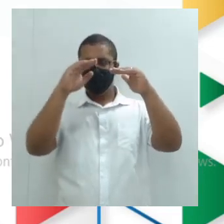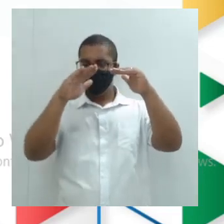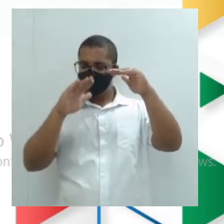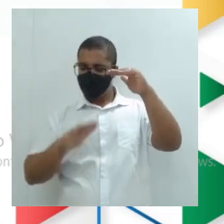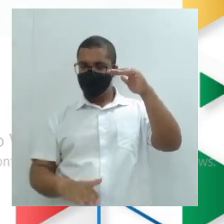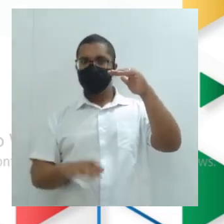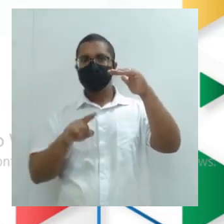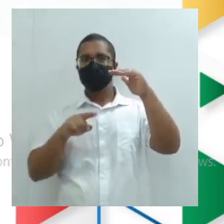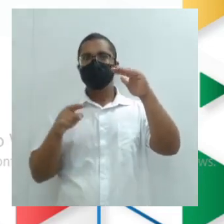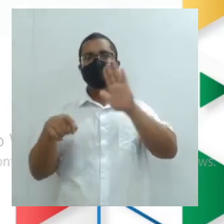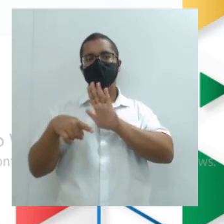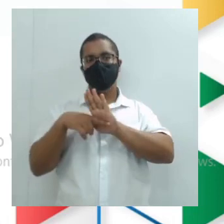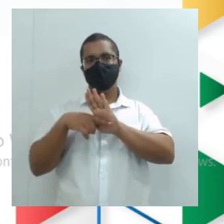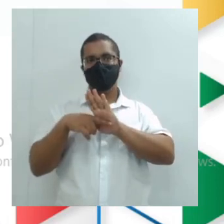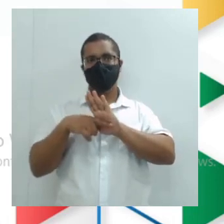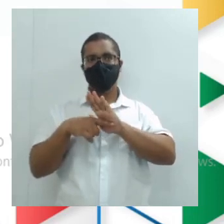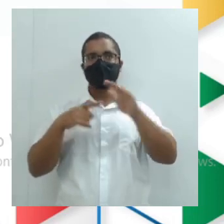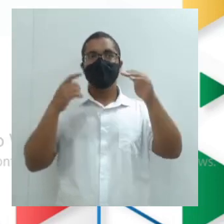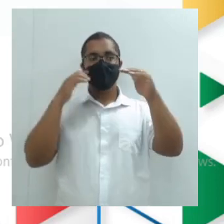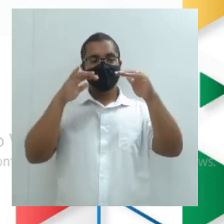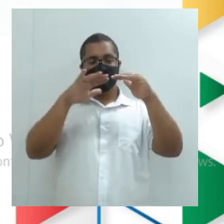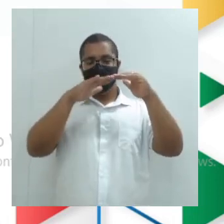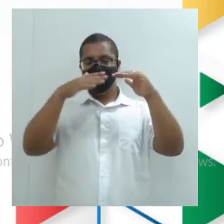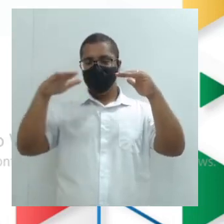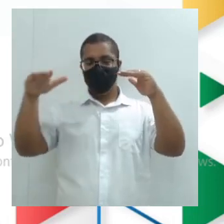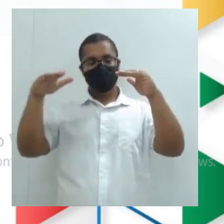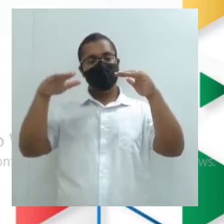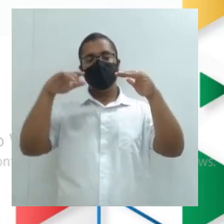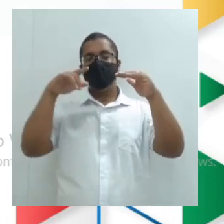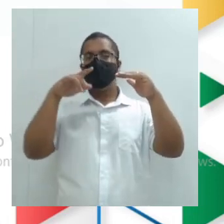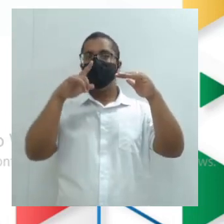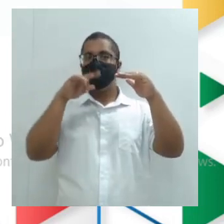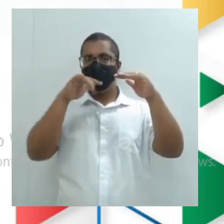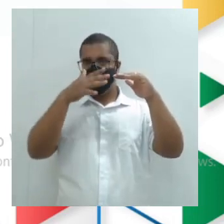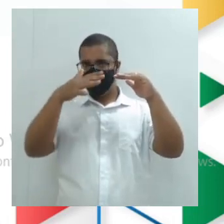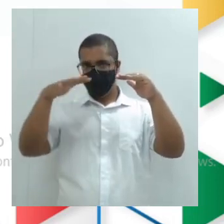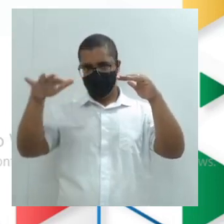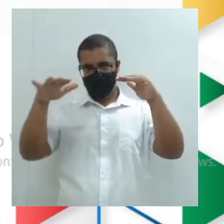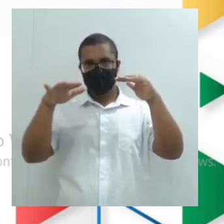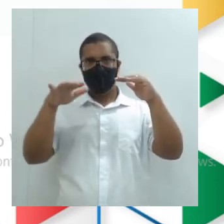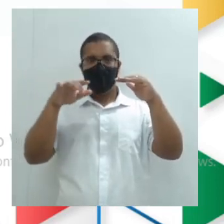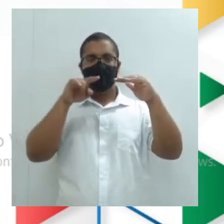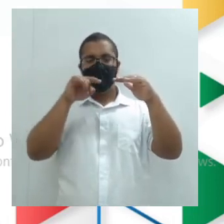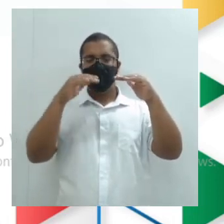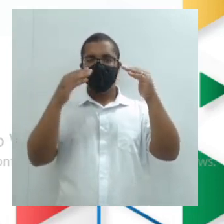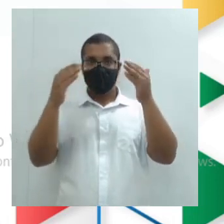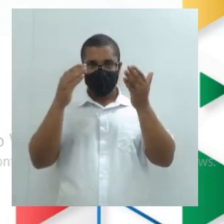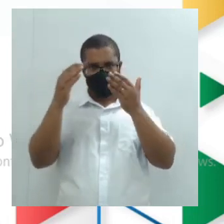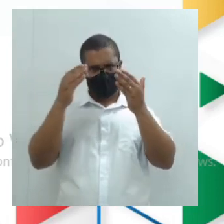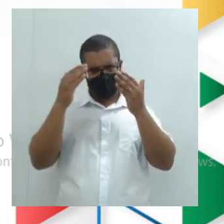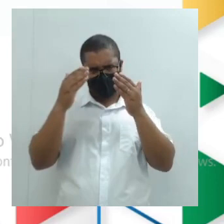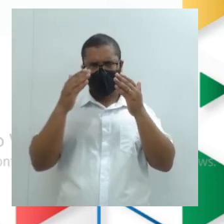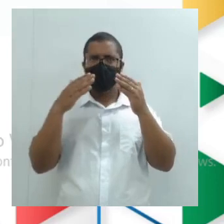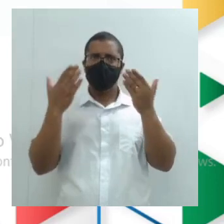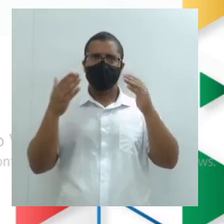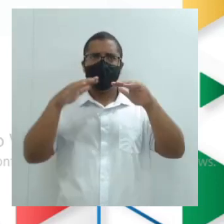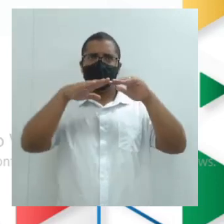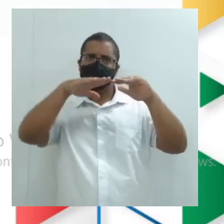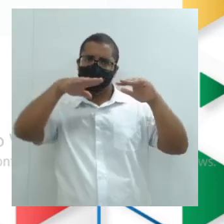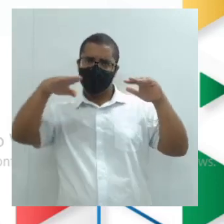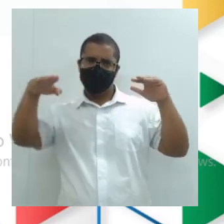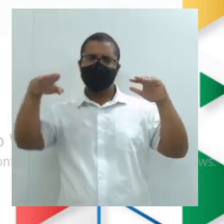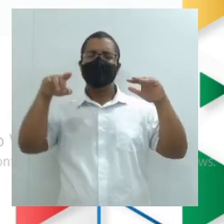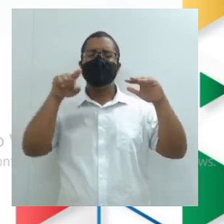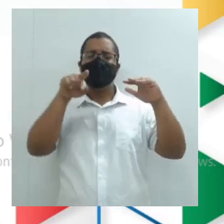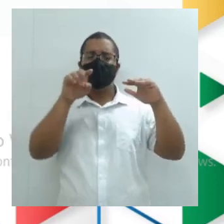que esse é o nível do mar, que a gente diz que é nível de comparação, tá bom? É